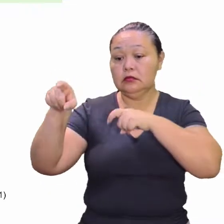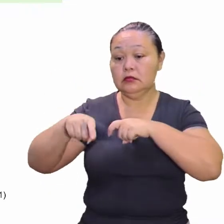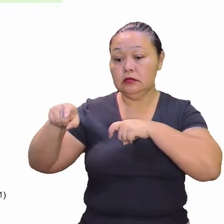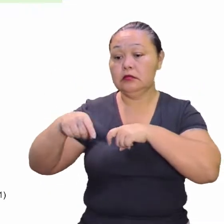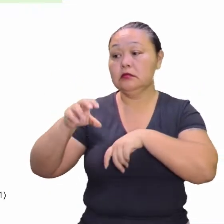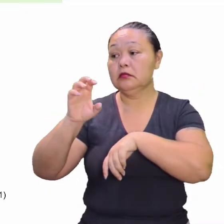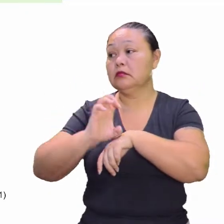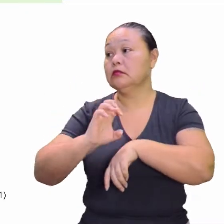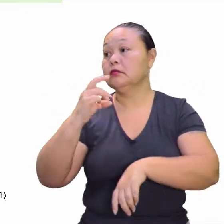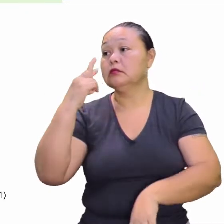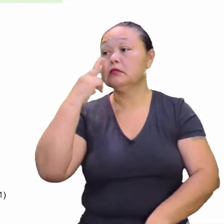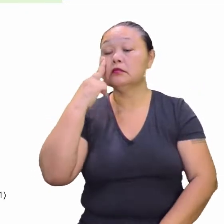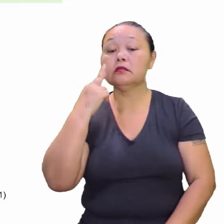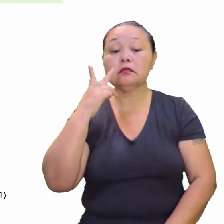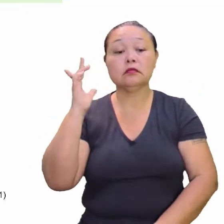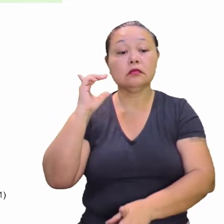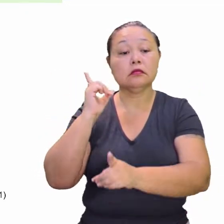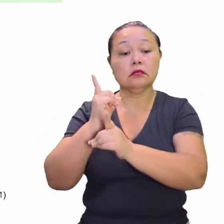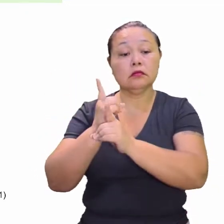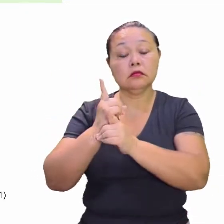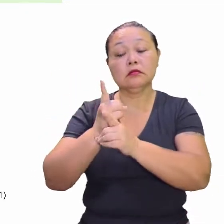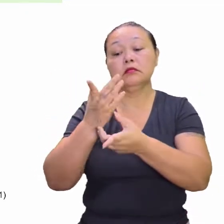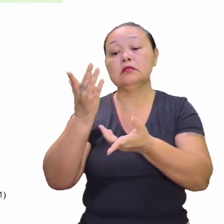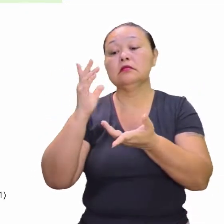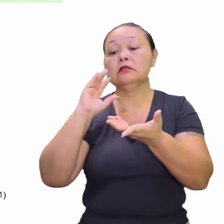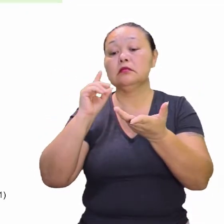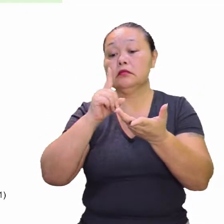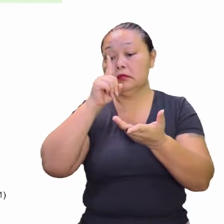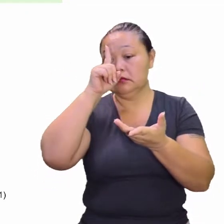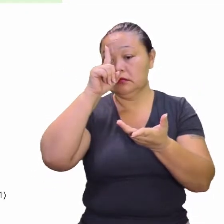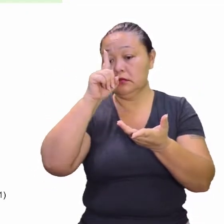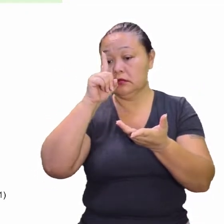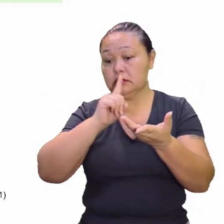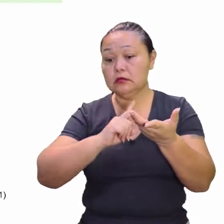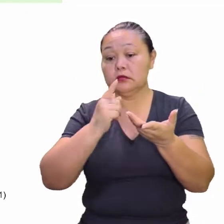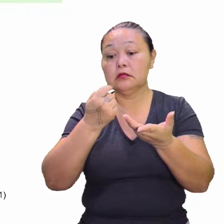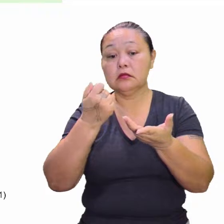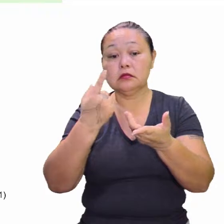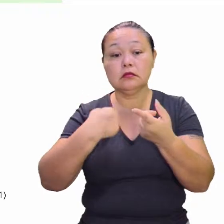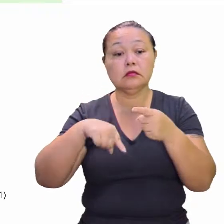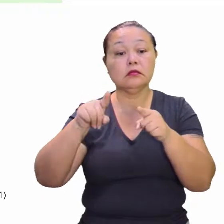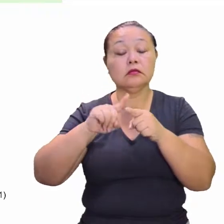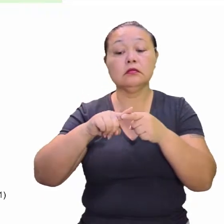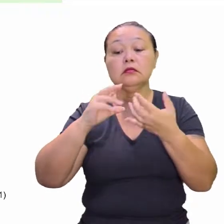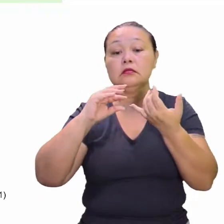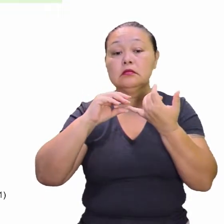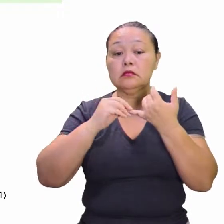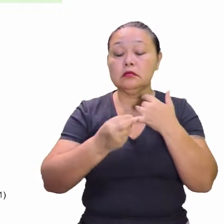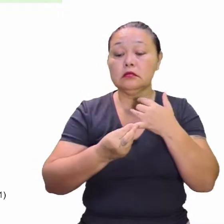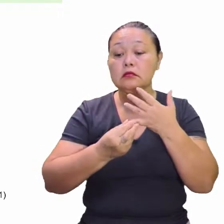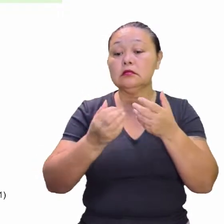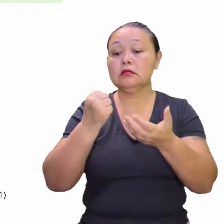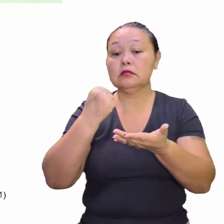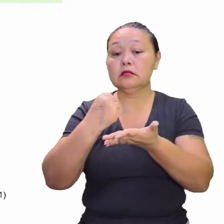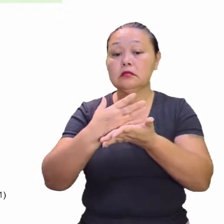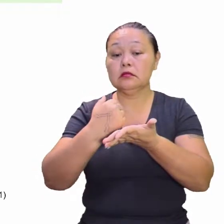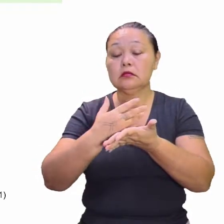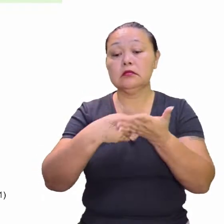aqui em Rondônia. A gente vai encontrar o arroz, o milho, o feijão, a mandioca, o